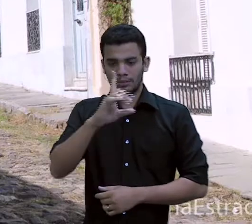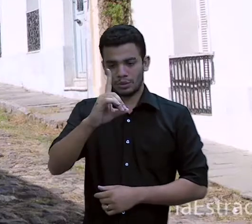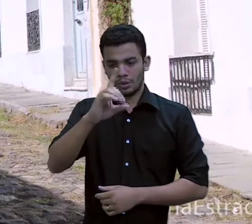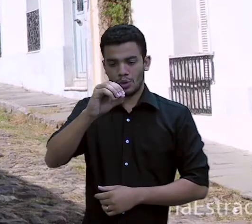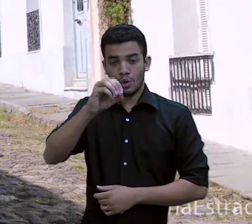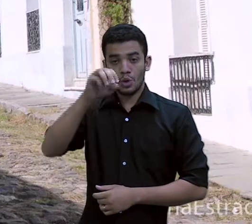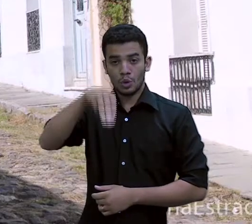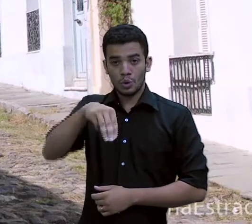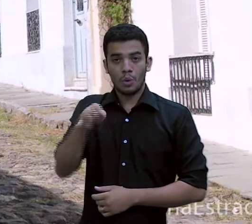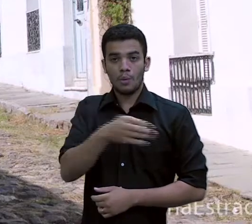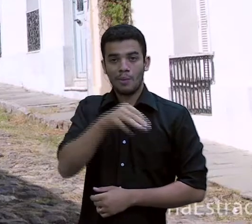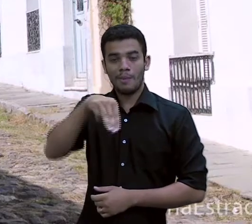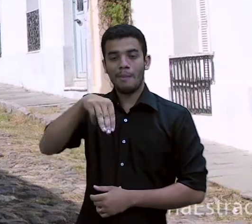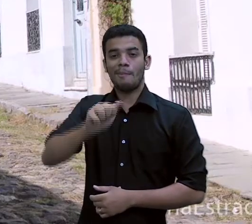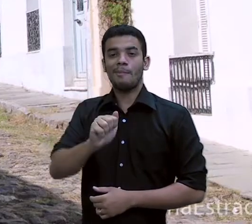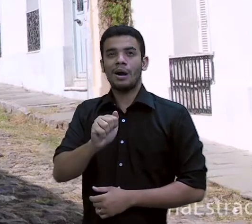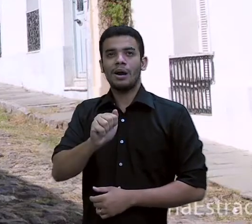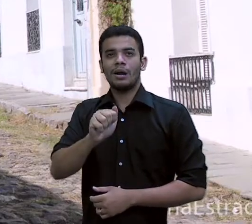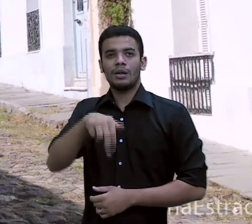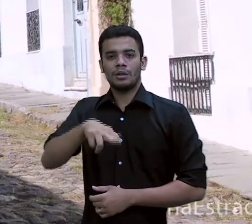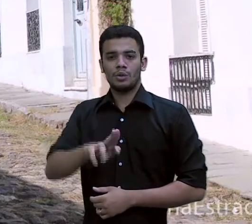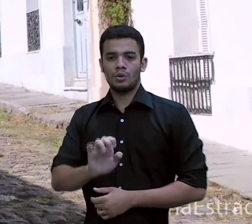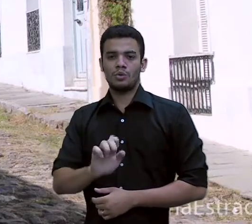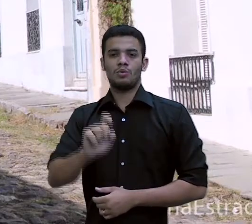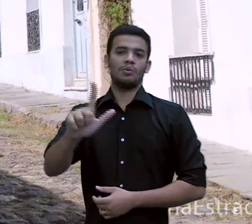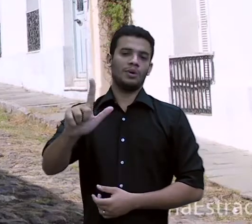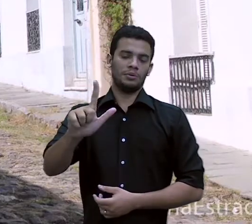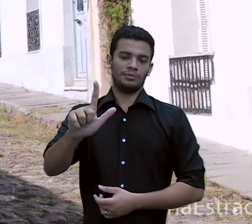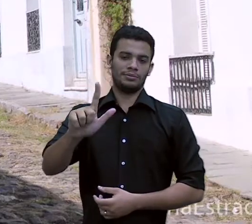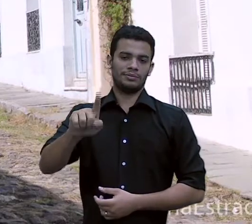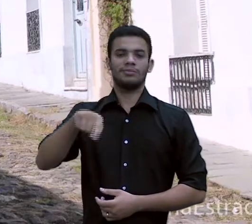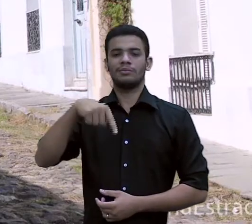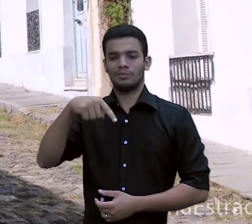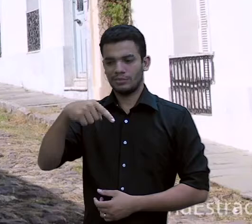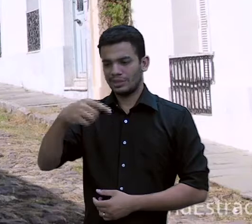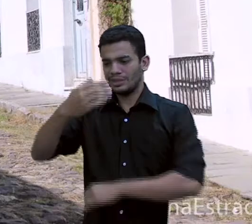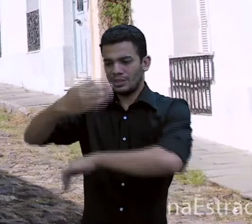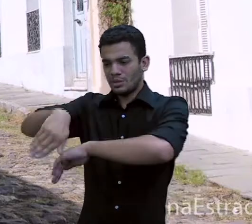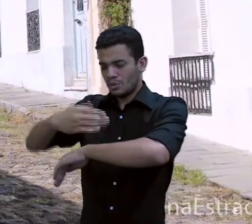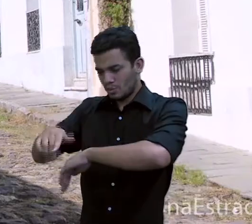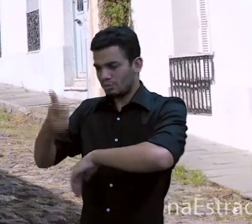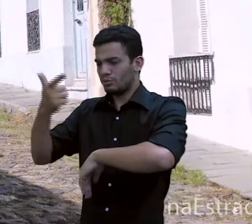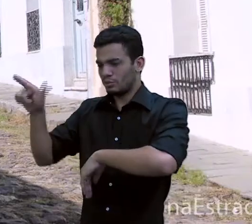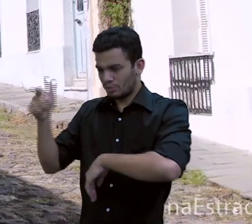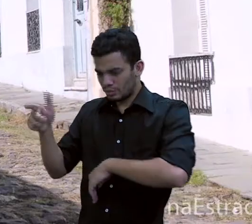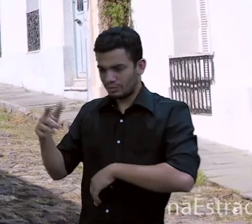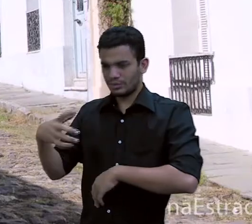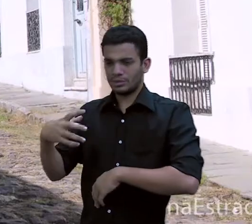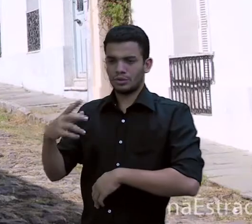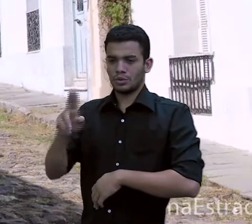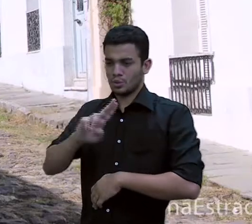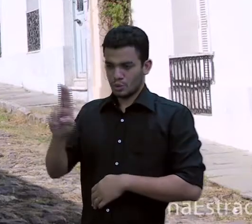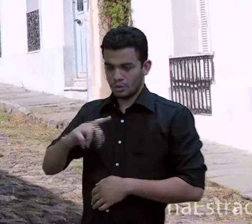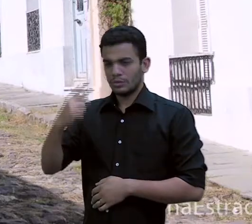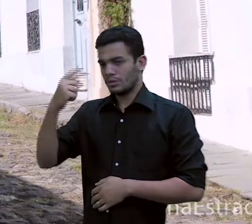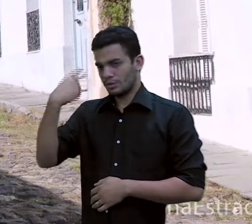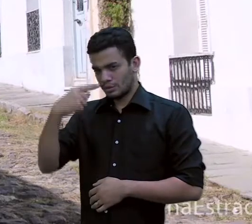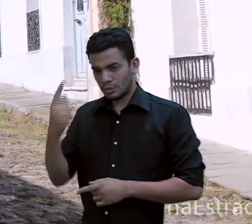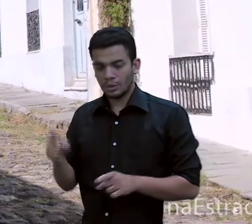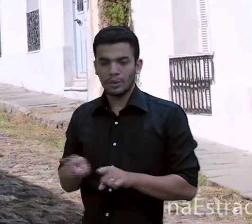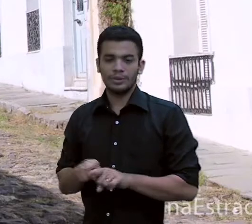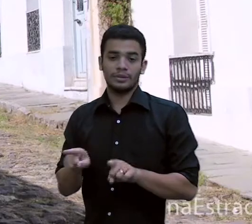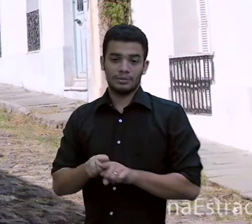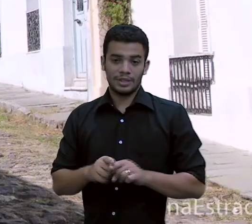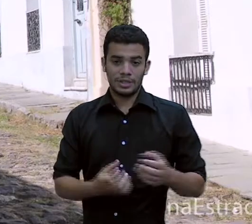Sacramento em 1774 e que fundaria o primeiro jornal do Brasil, o Correio